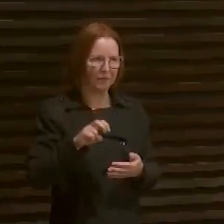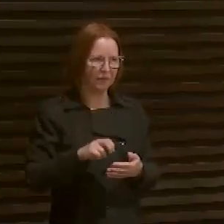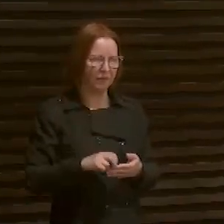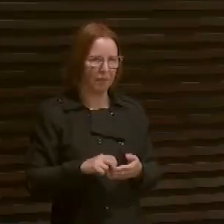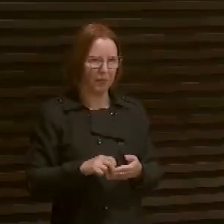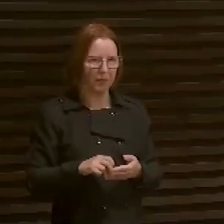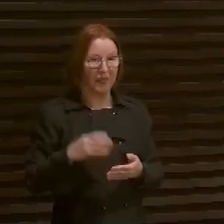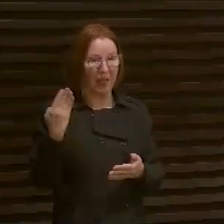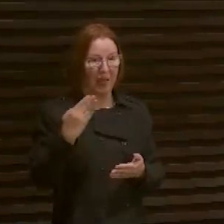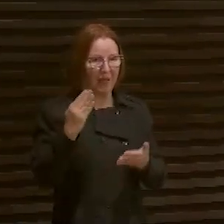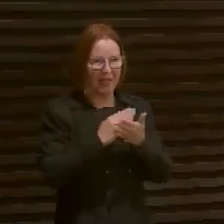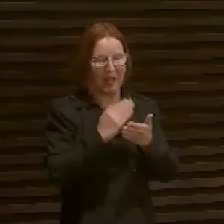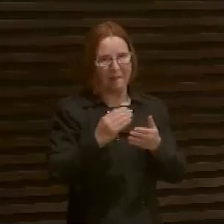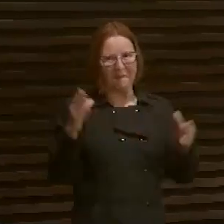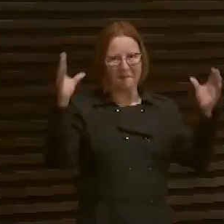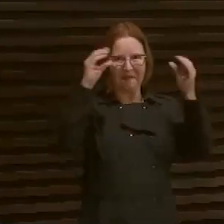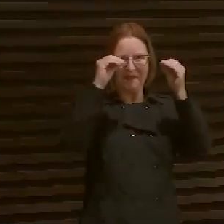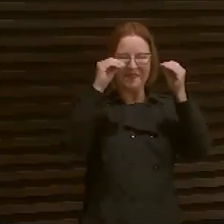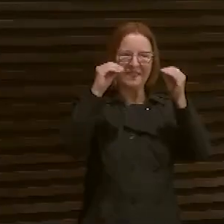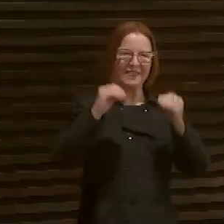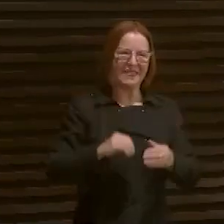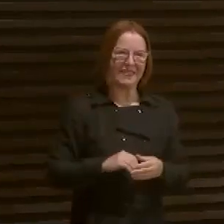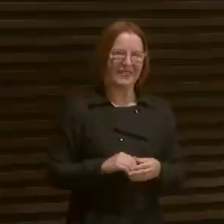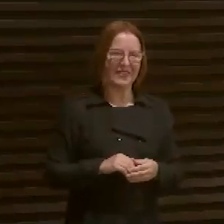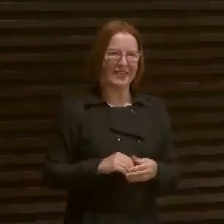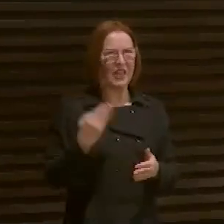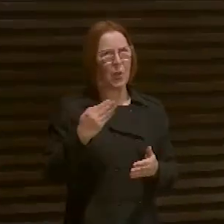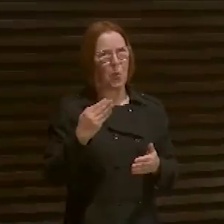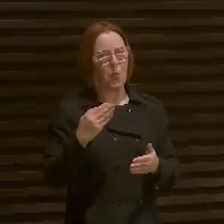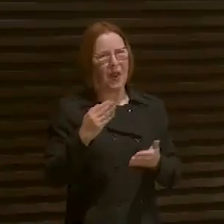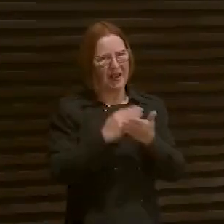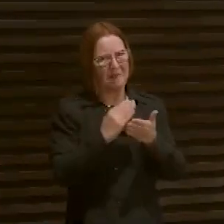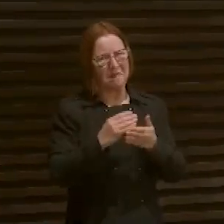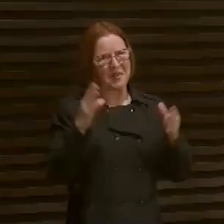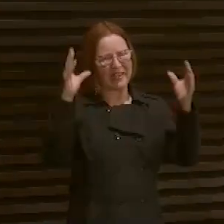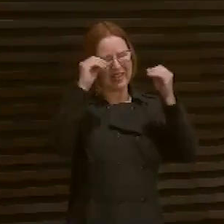Na quarta vigília da noite, quarta vigília, irmãos,